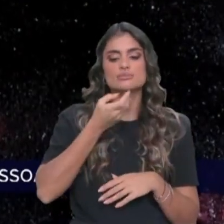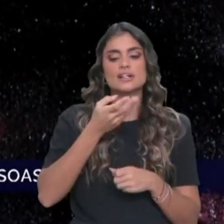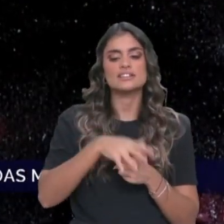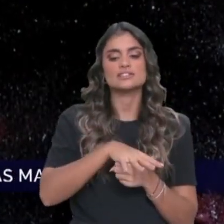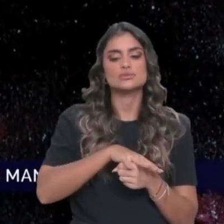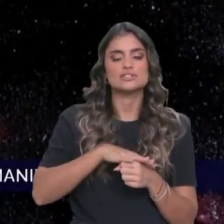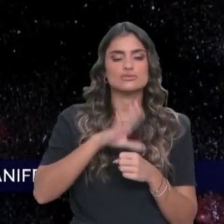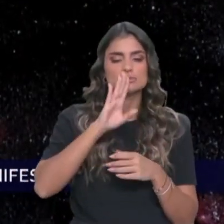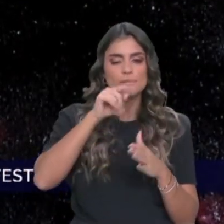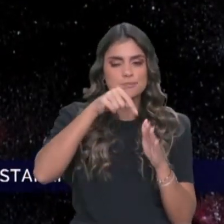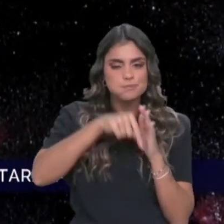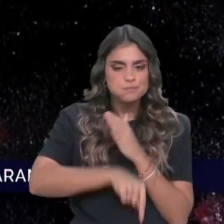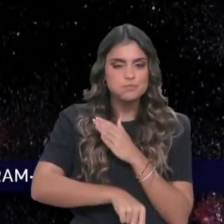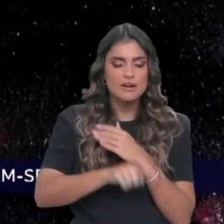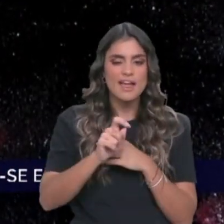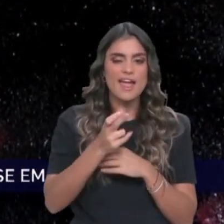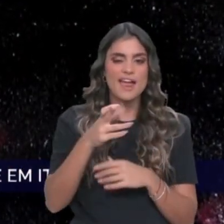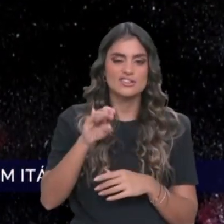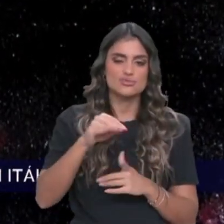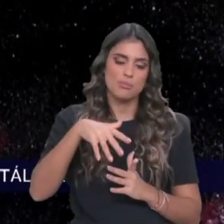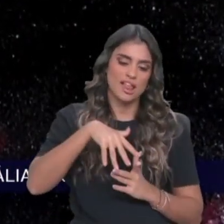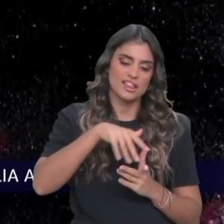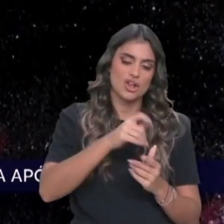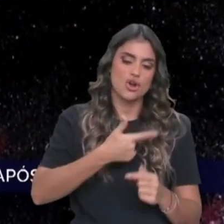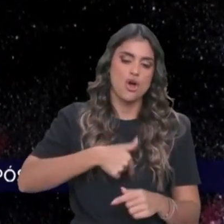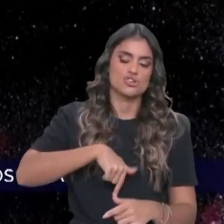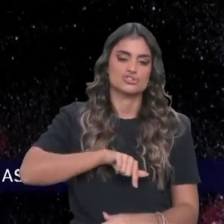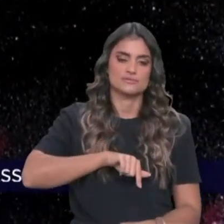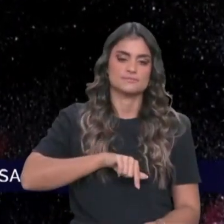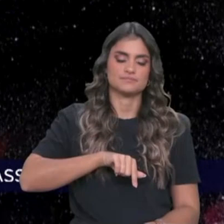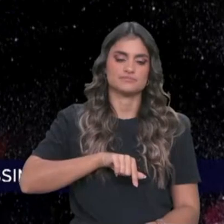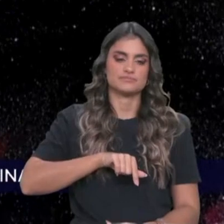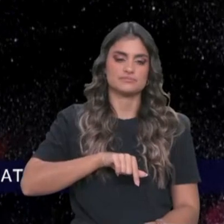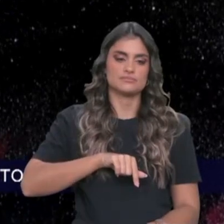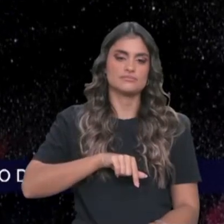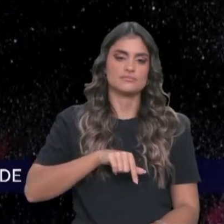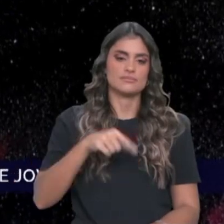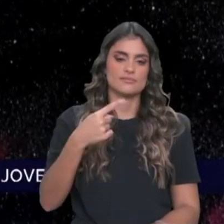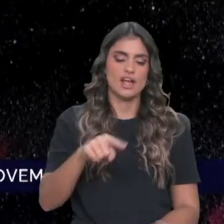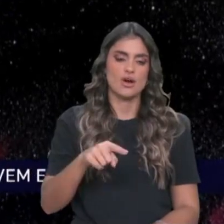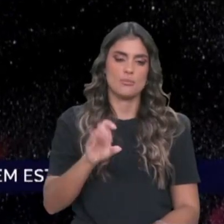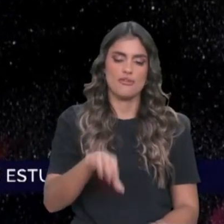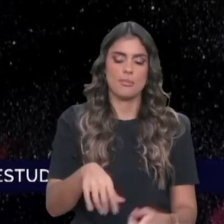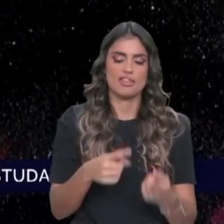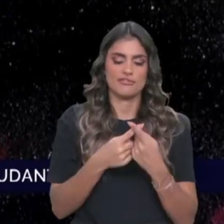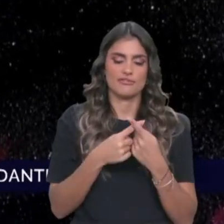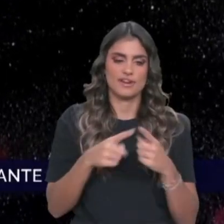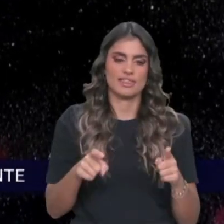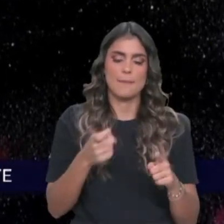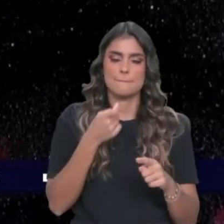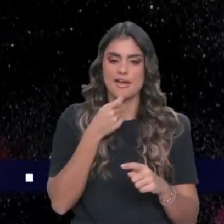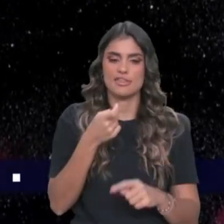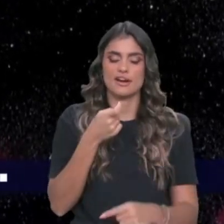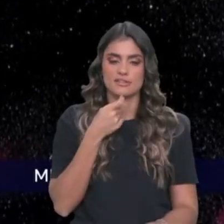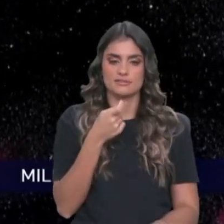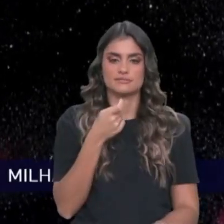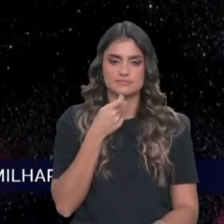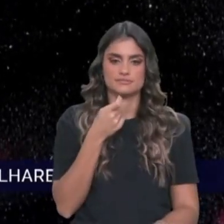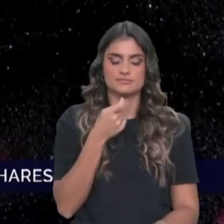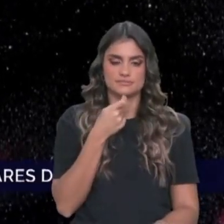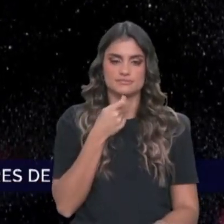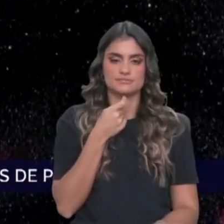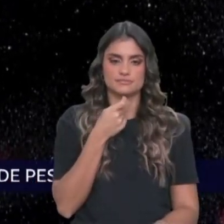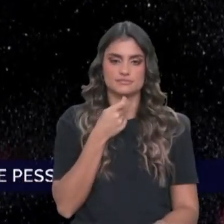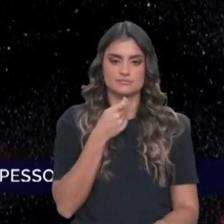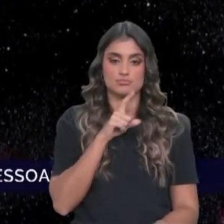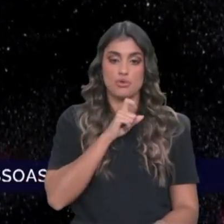nas profundezas de Eris nós tivermos uma densidade muito diferente daquilo que é a rocha. Ou seja,